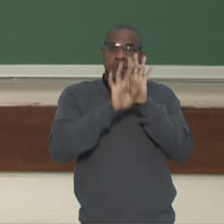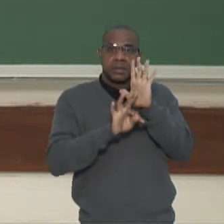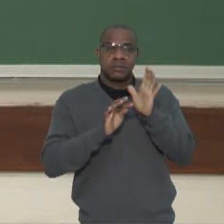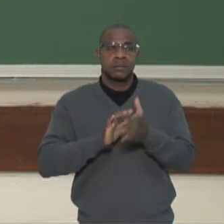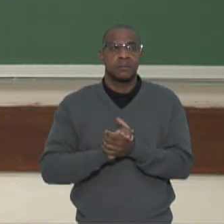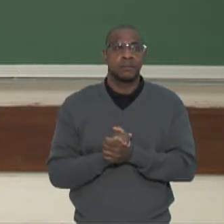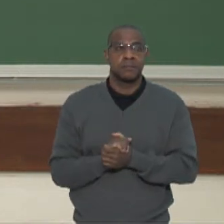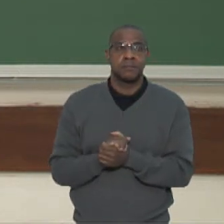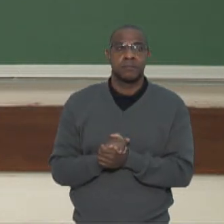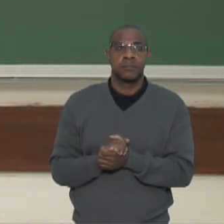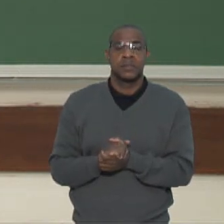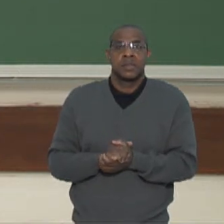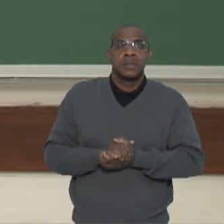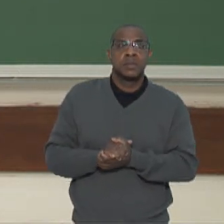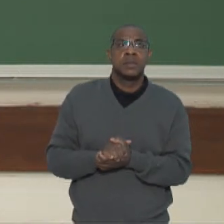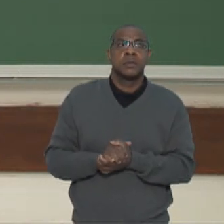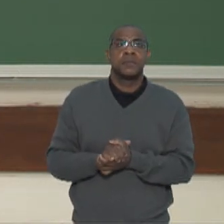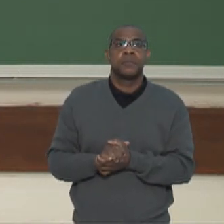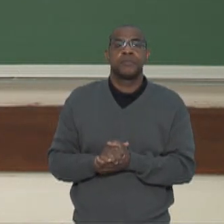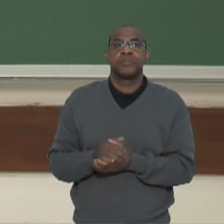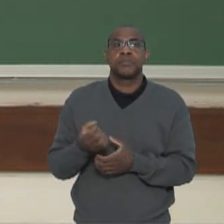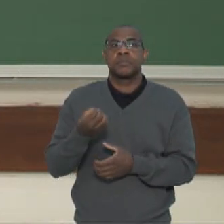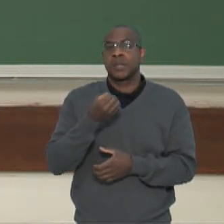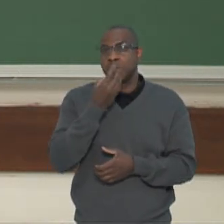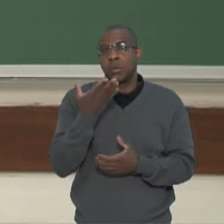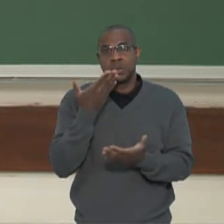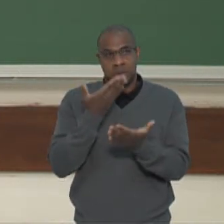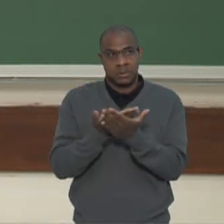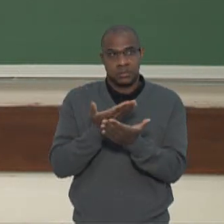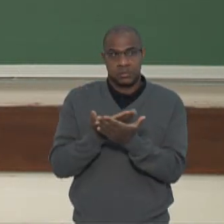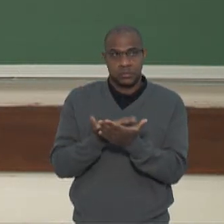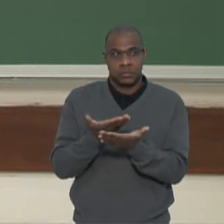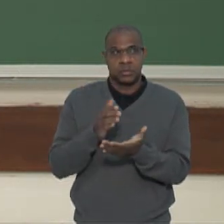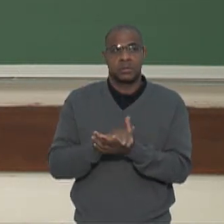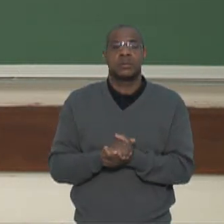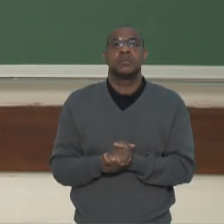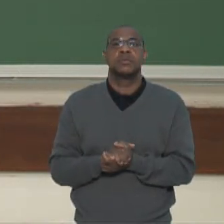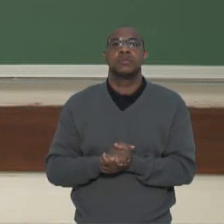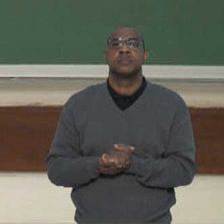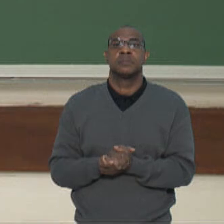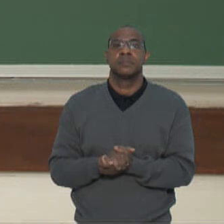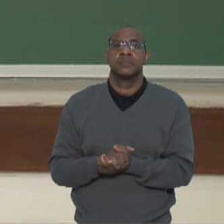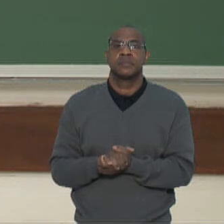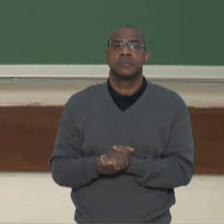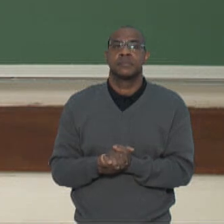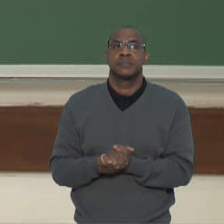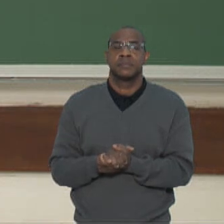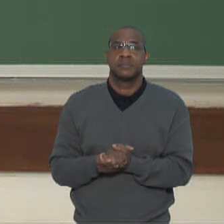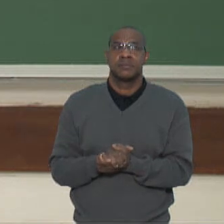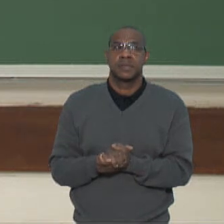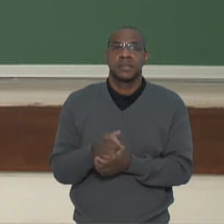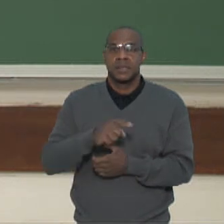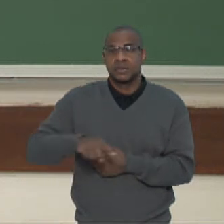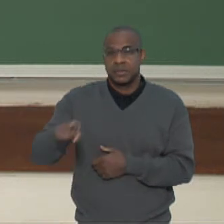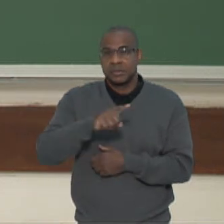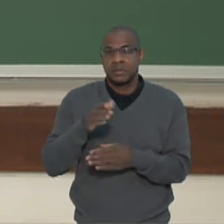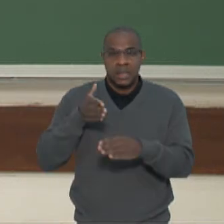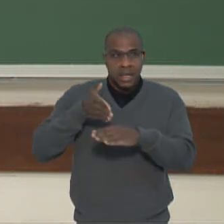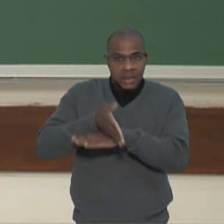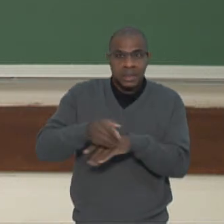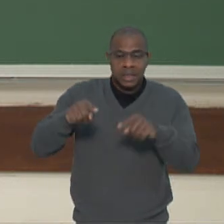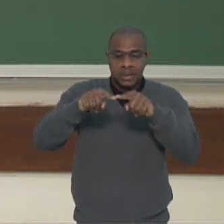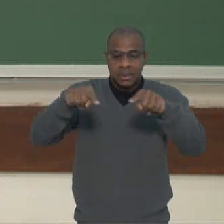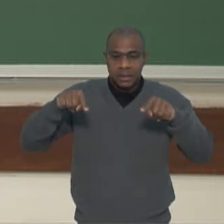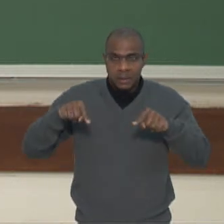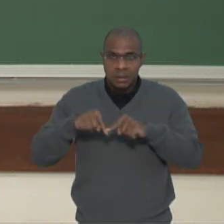beleza? Eu deixo para vocês aí, né, os bons estudos, que vocês acessem as